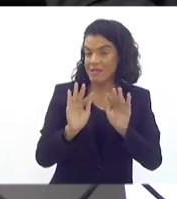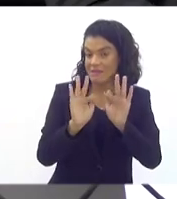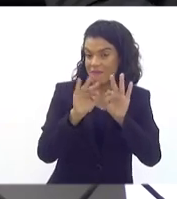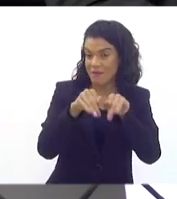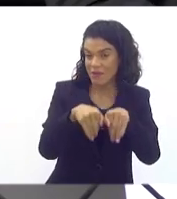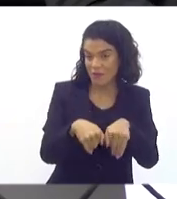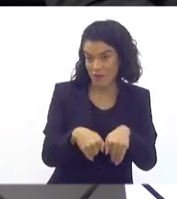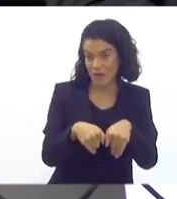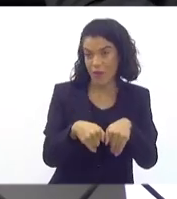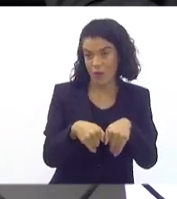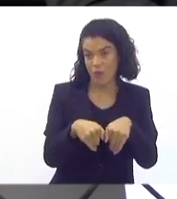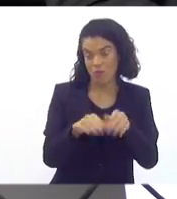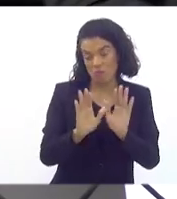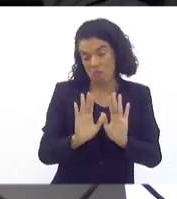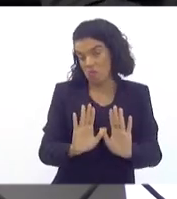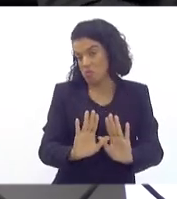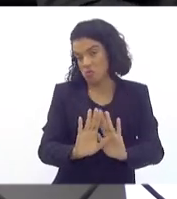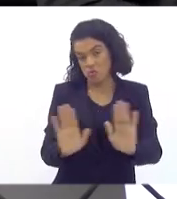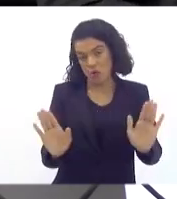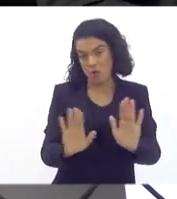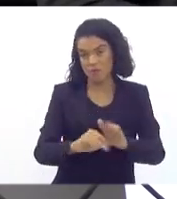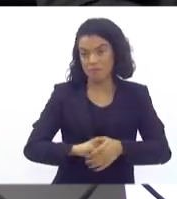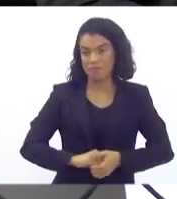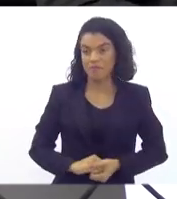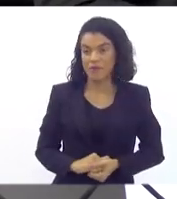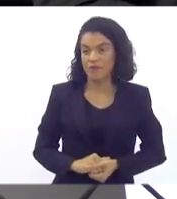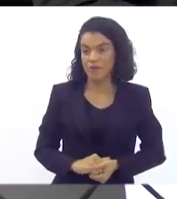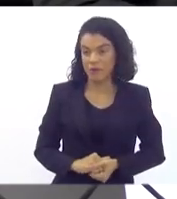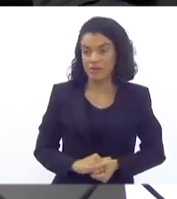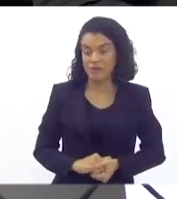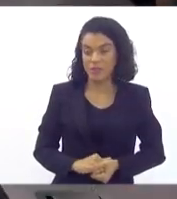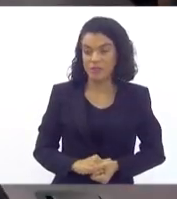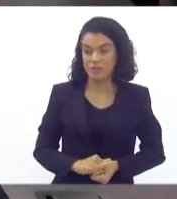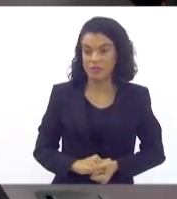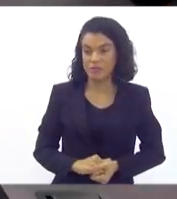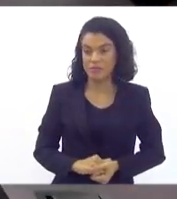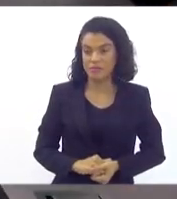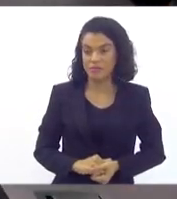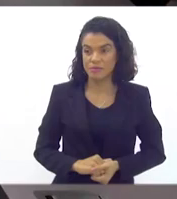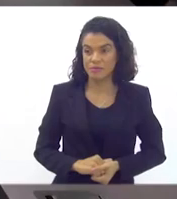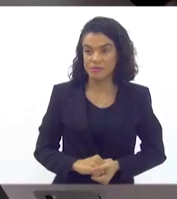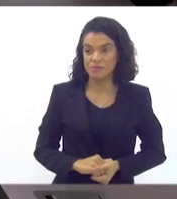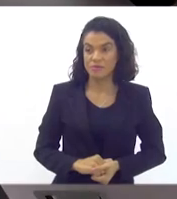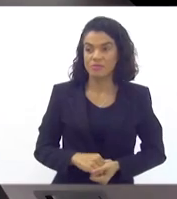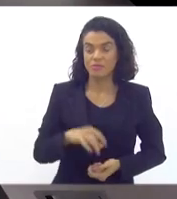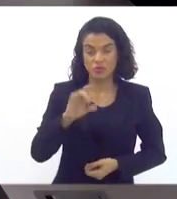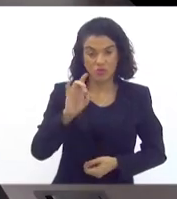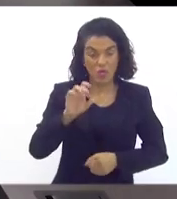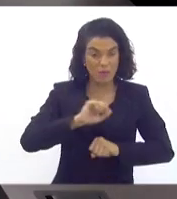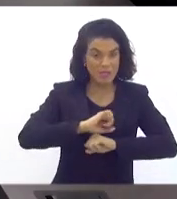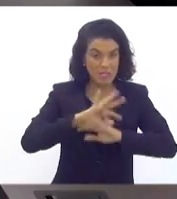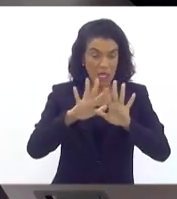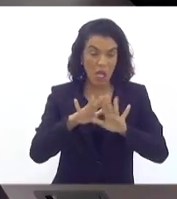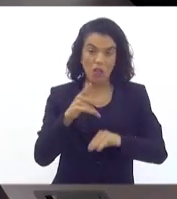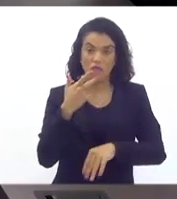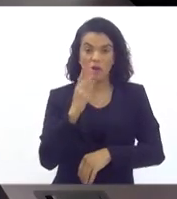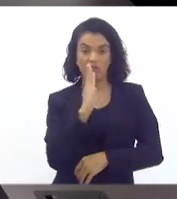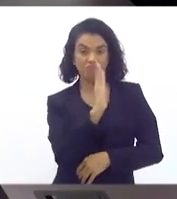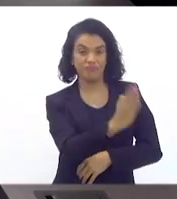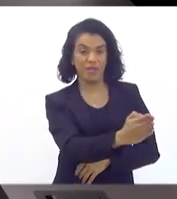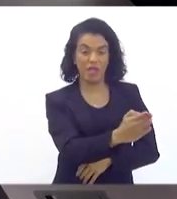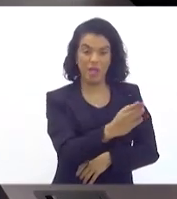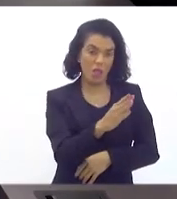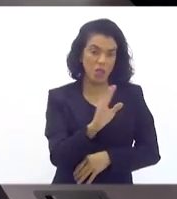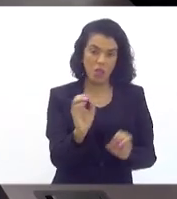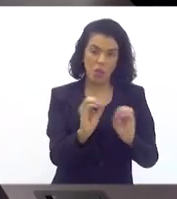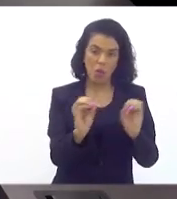pelo poder concedente apenas isso só para esclarecer eu não não atribui a vossa excelência